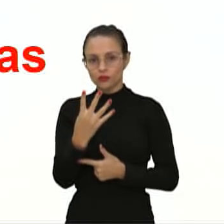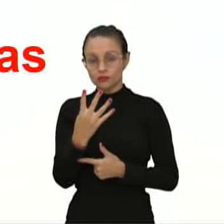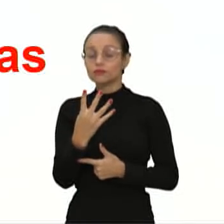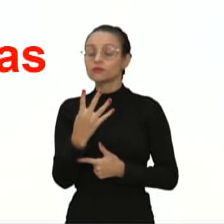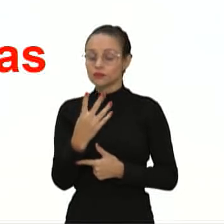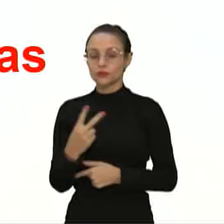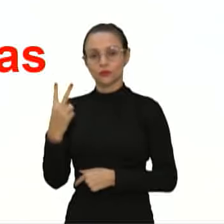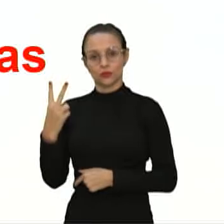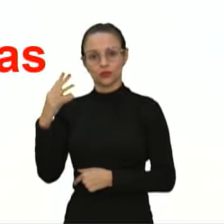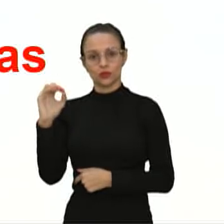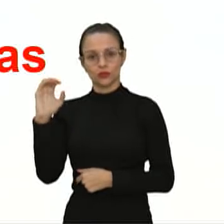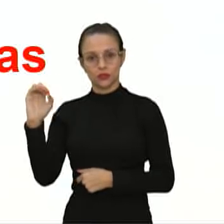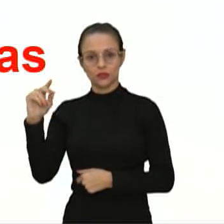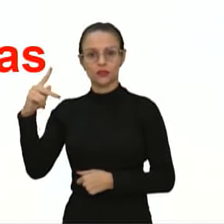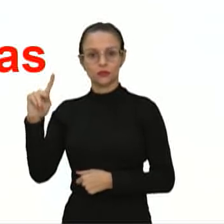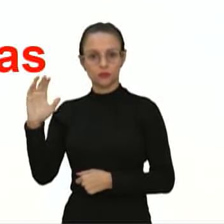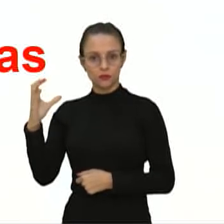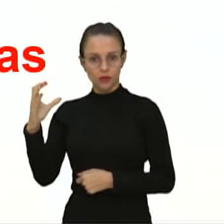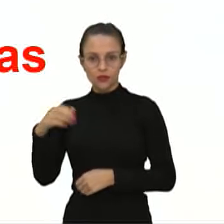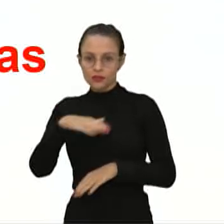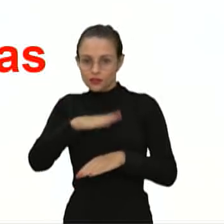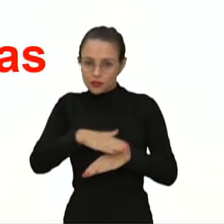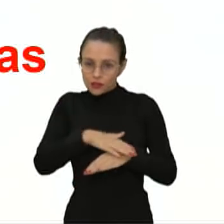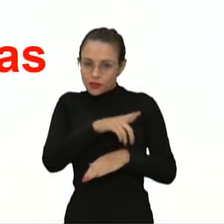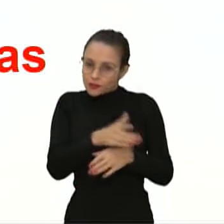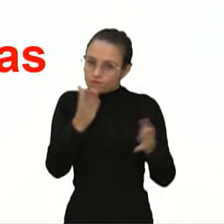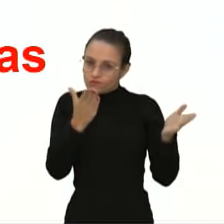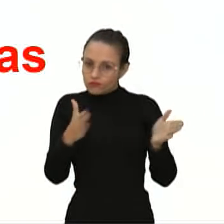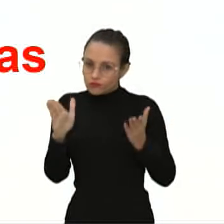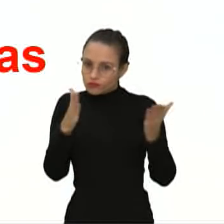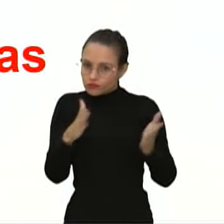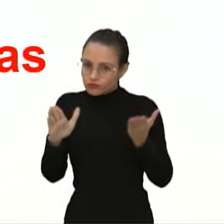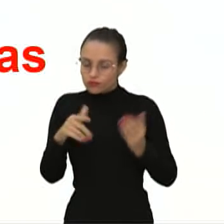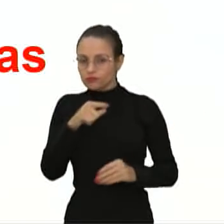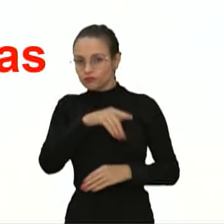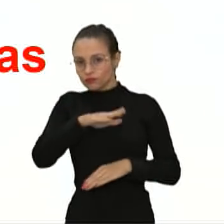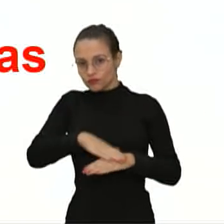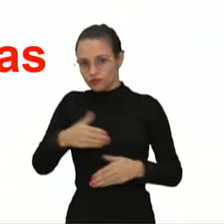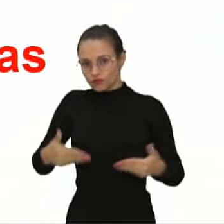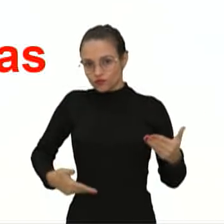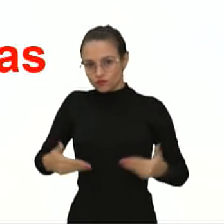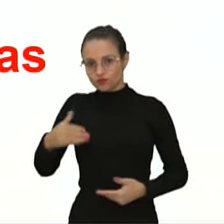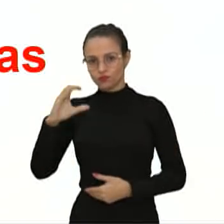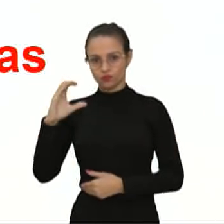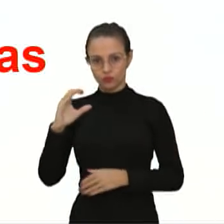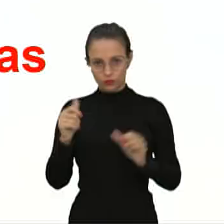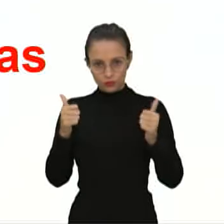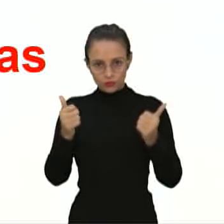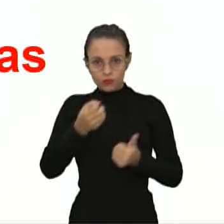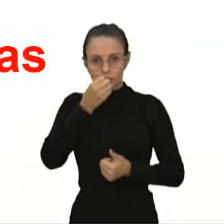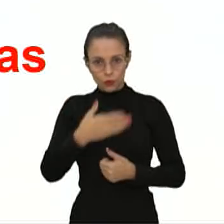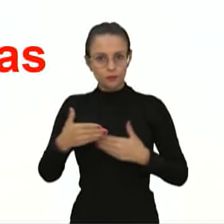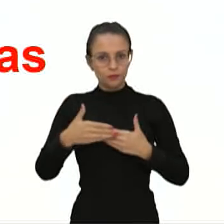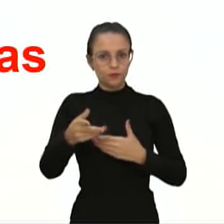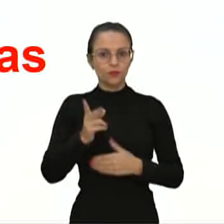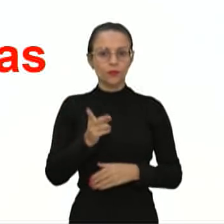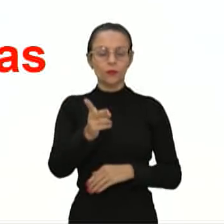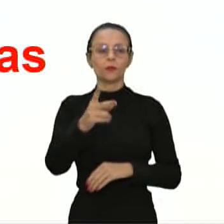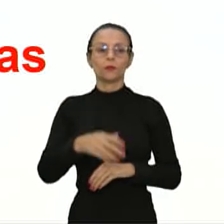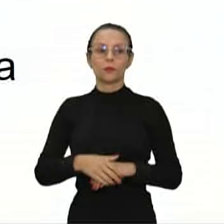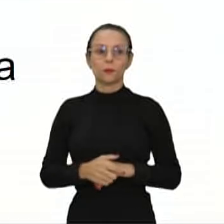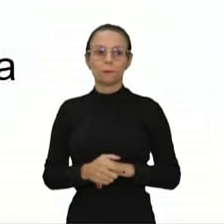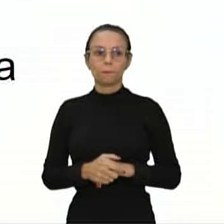4, vai dar 200 peças que foram produzidas pelo funcionário C. Tá bom? Vamos continuar? Vamos lá.